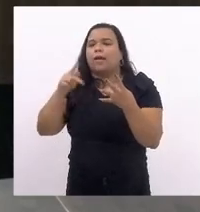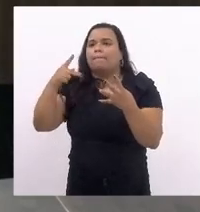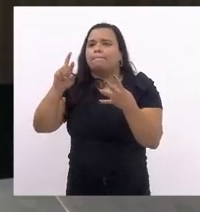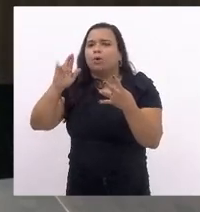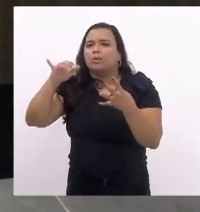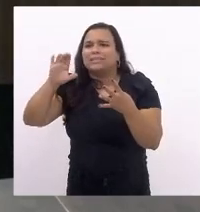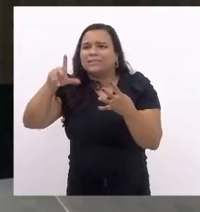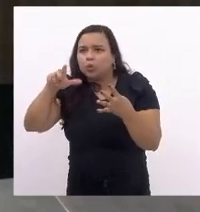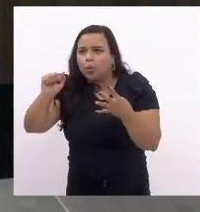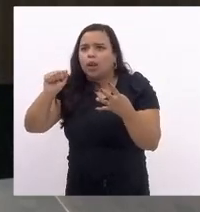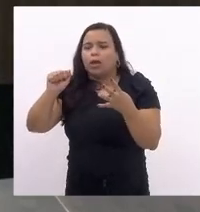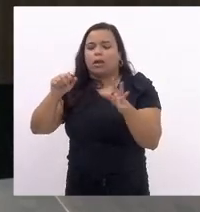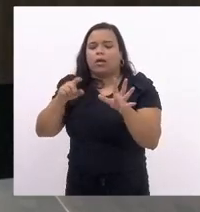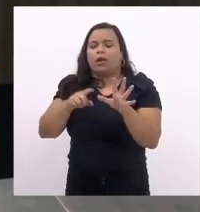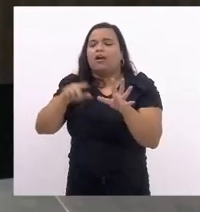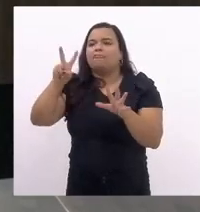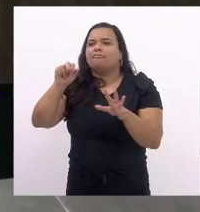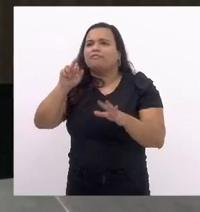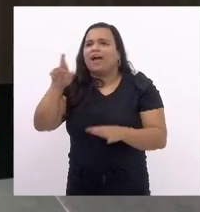Varreçai,